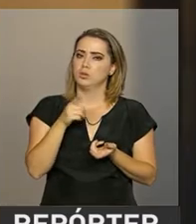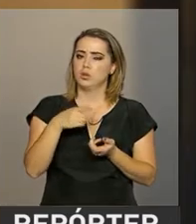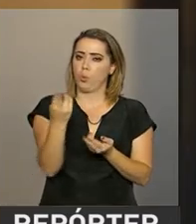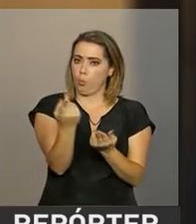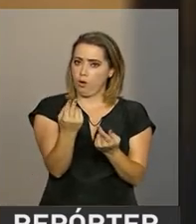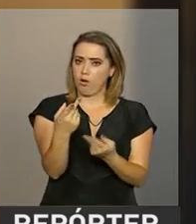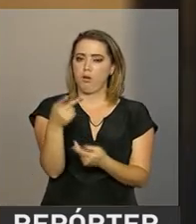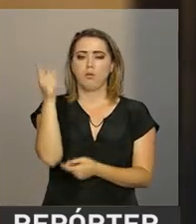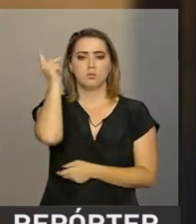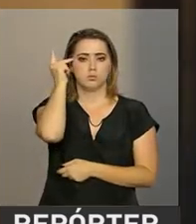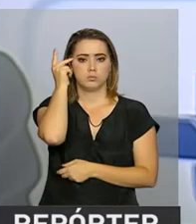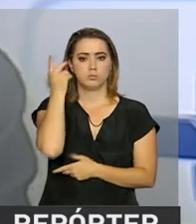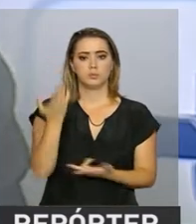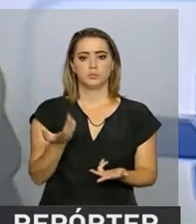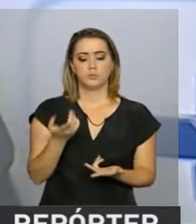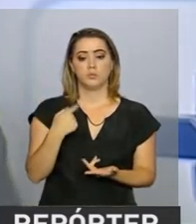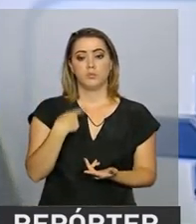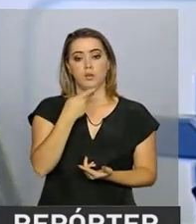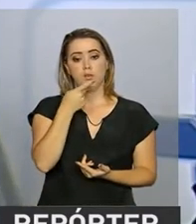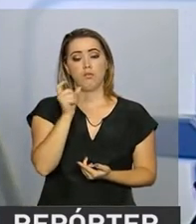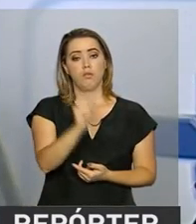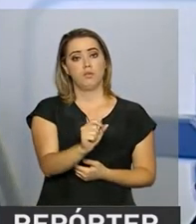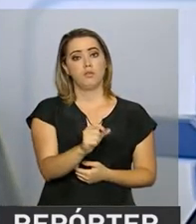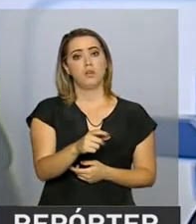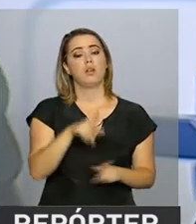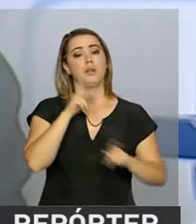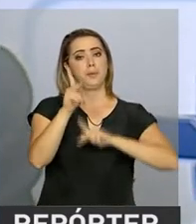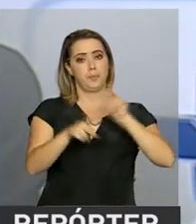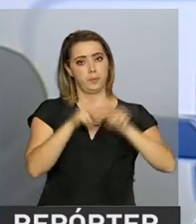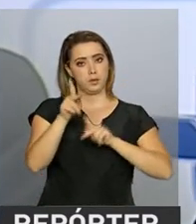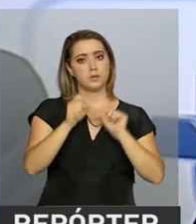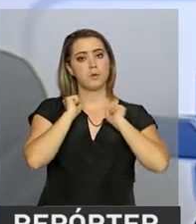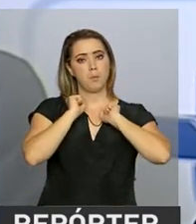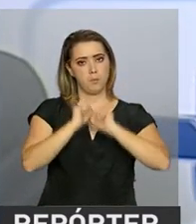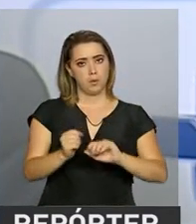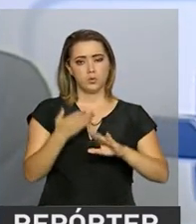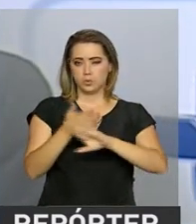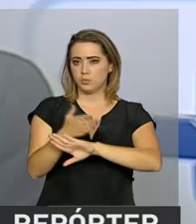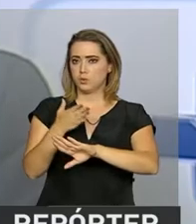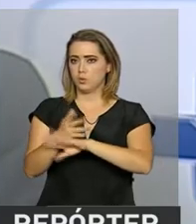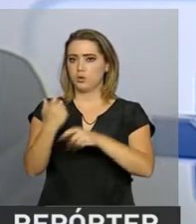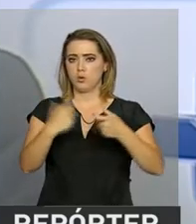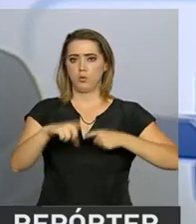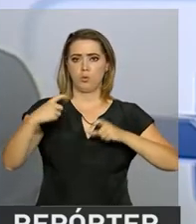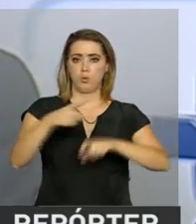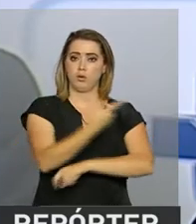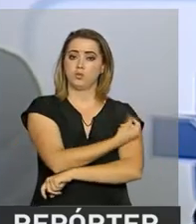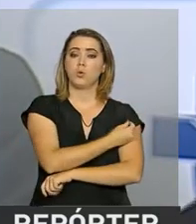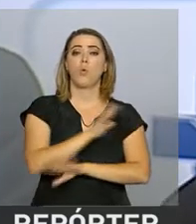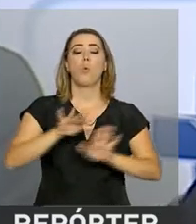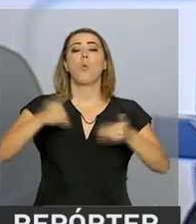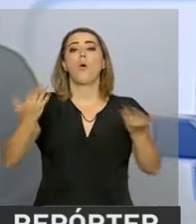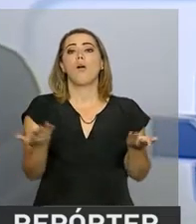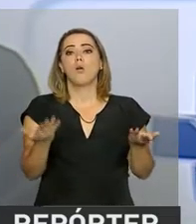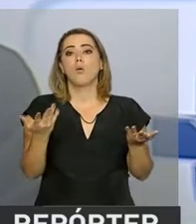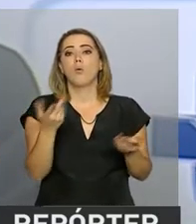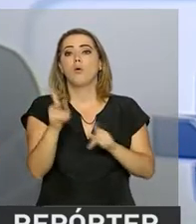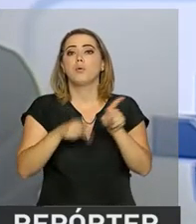de São Paulo. Então, eu diria que a população deve procurar os postos de vacinação. Qual a população? Aquela que